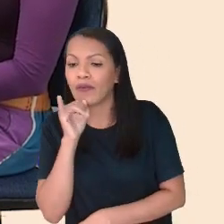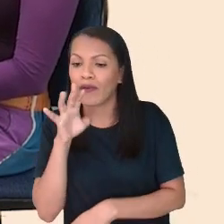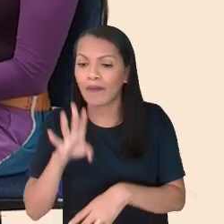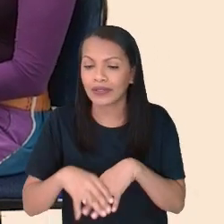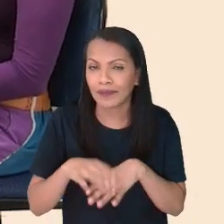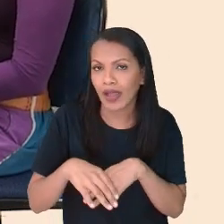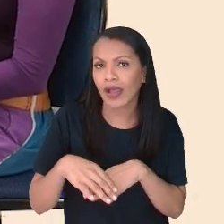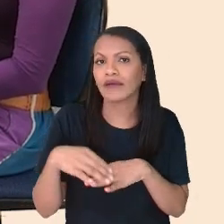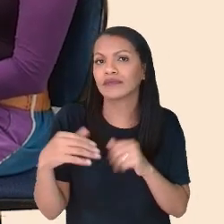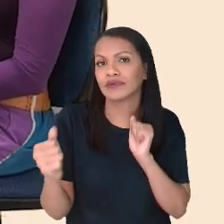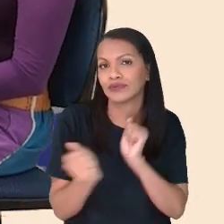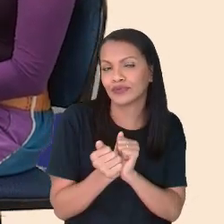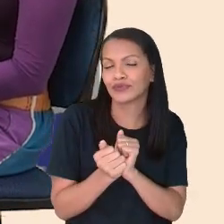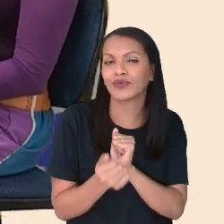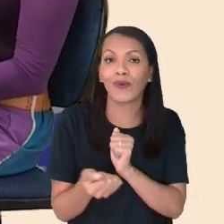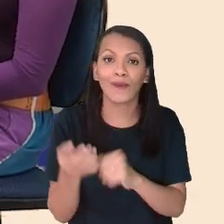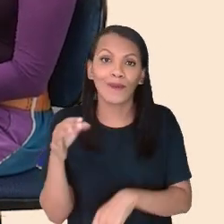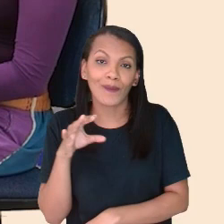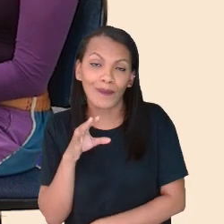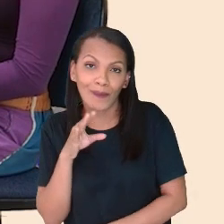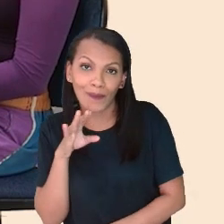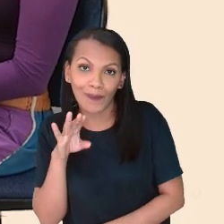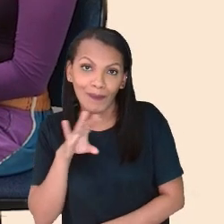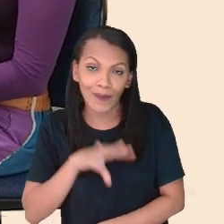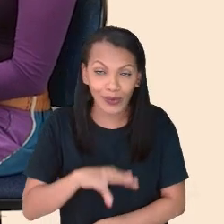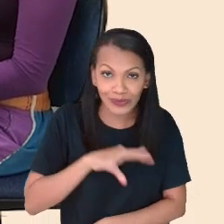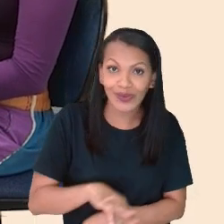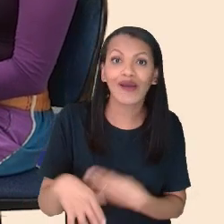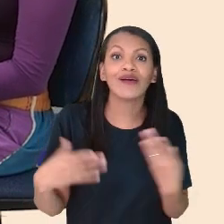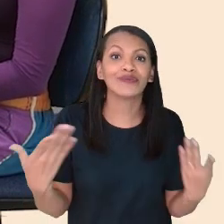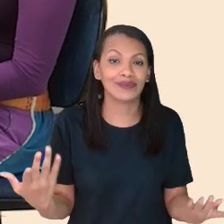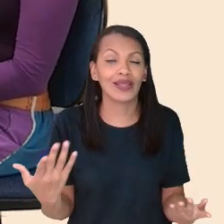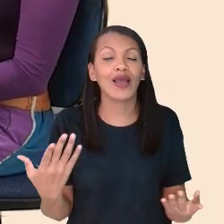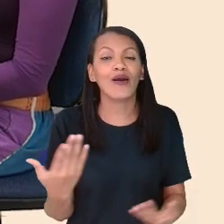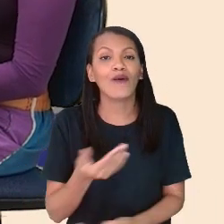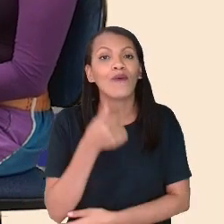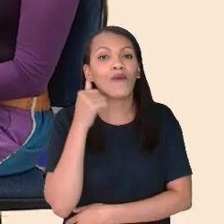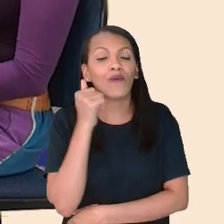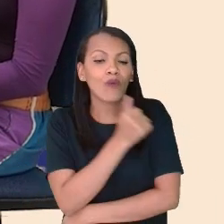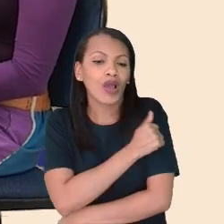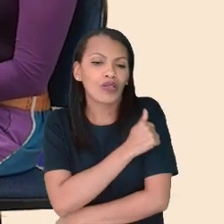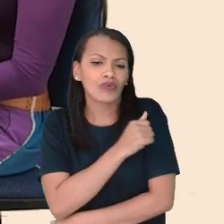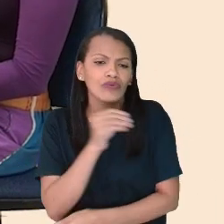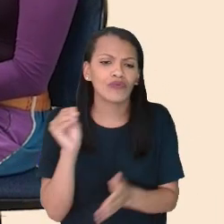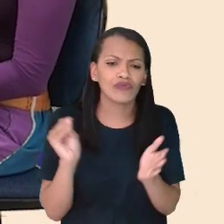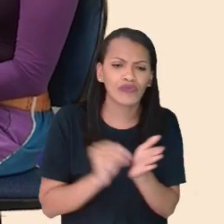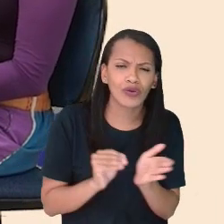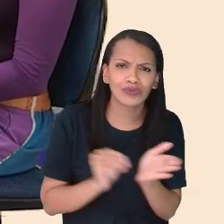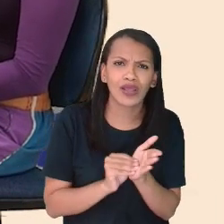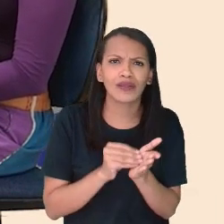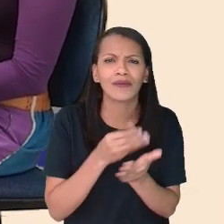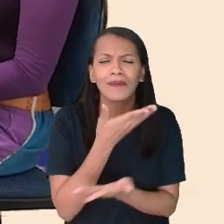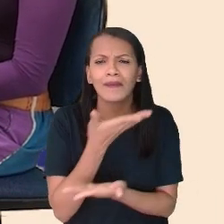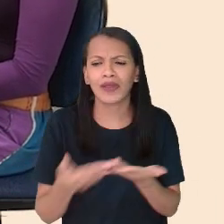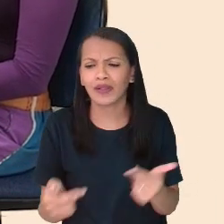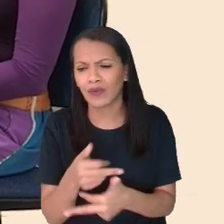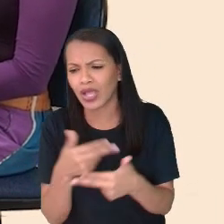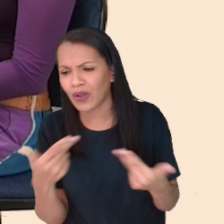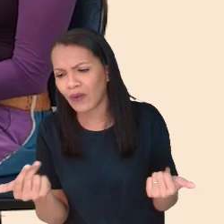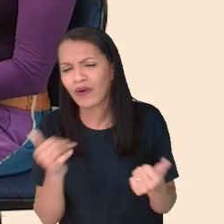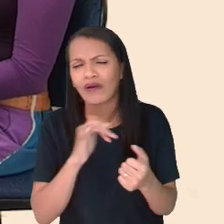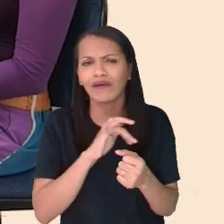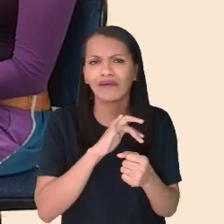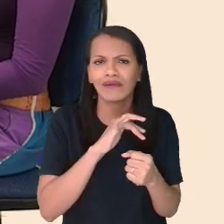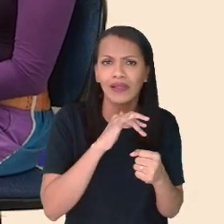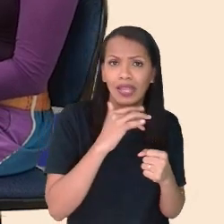alavancar aquilo que os alunos, que ficou faltando na tragédia da pandemia, né? Sim. Então,